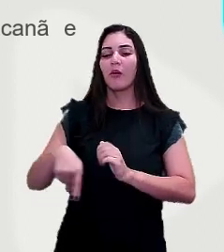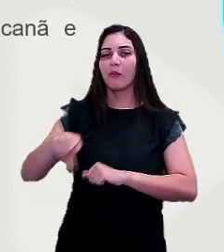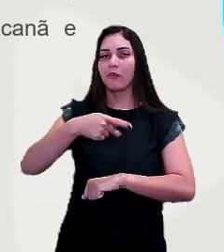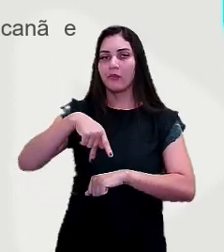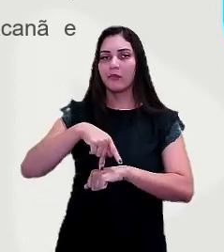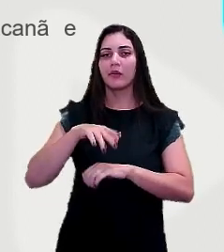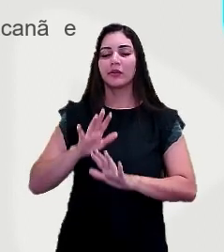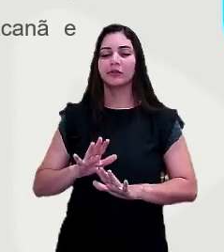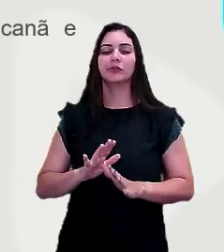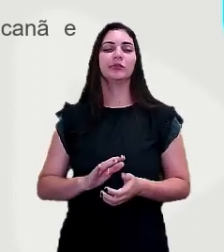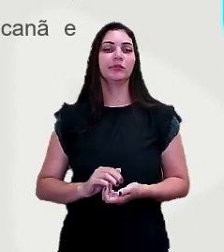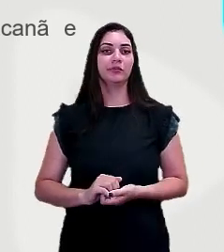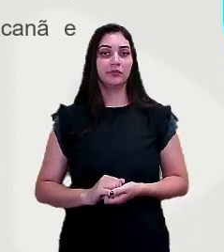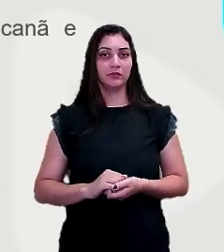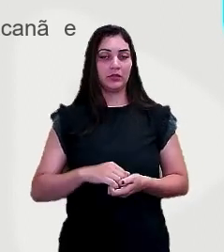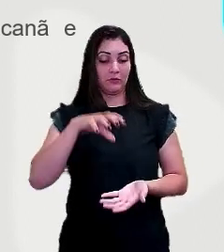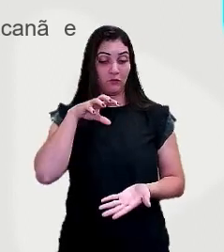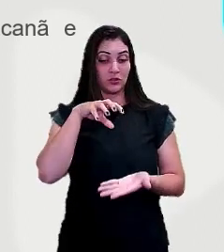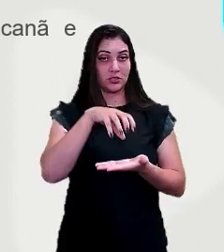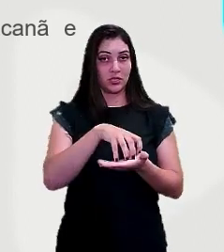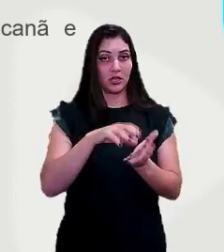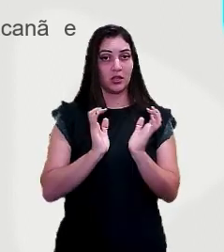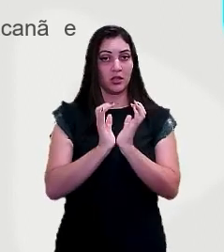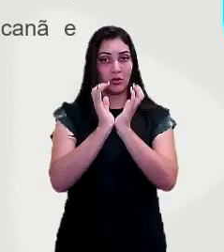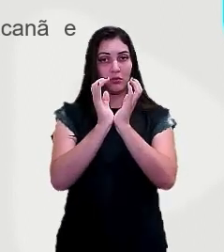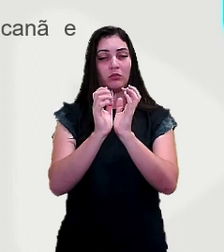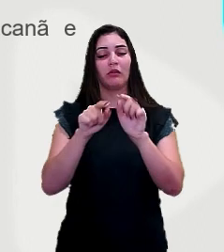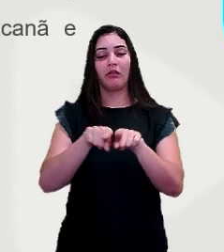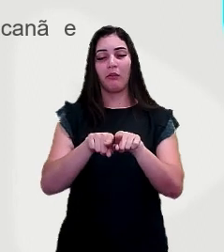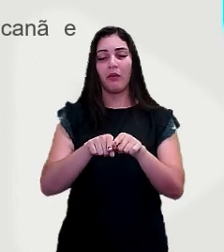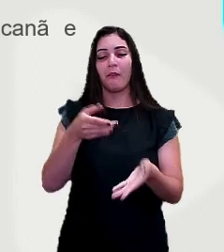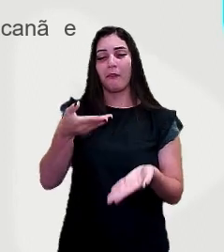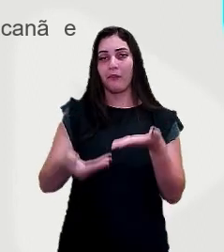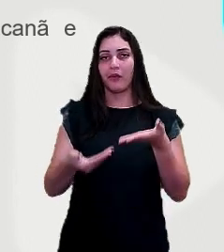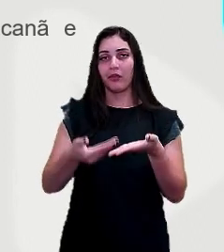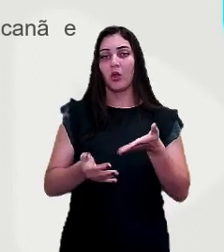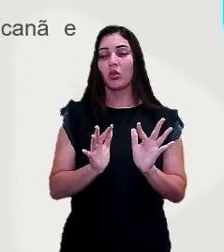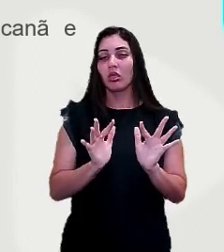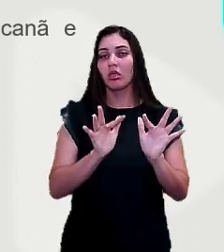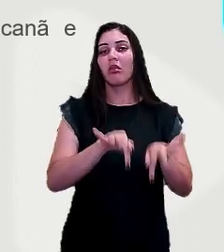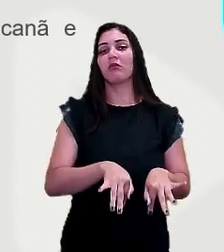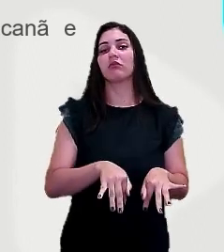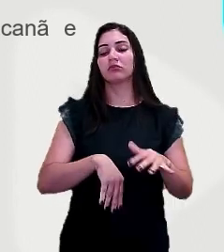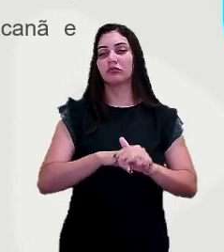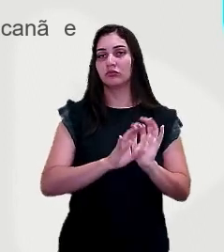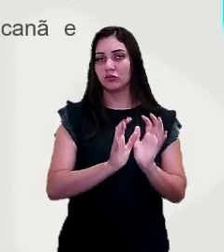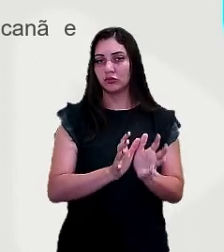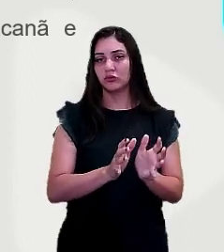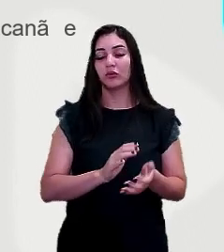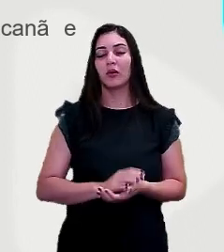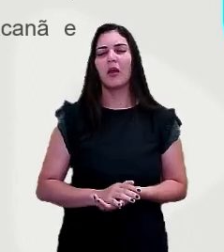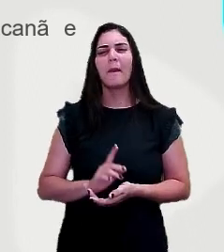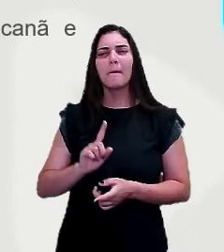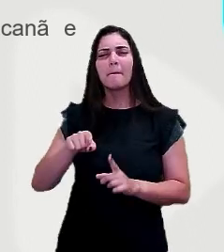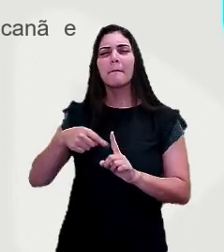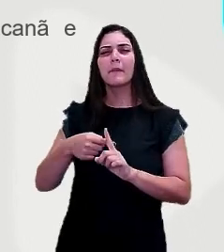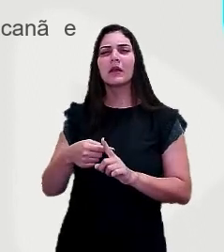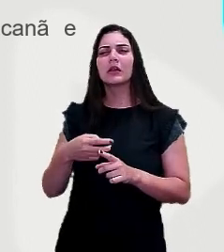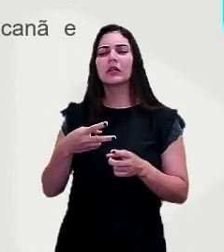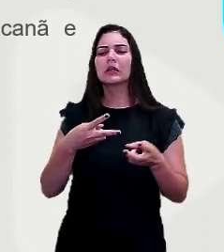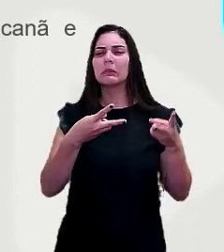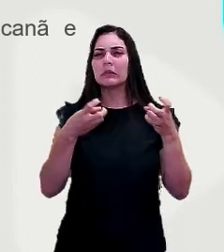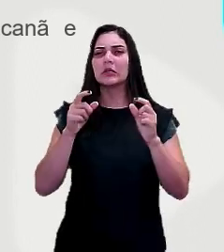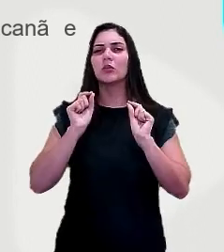sede anfitriã da Copa do Mundo e acabou sendo derrotado nas finais. E, mais que pareça, o Brasil